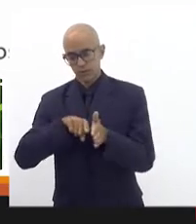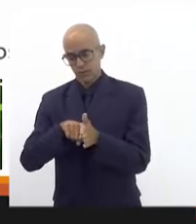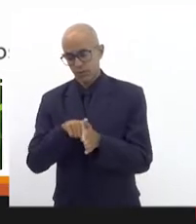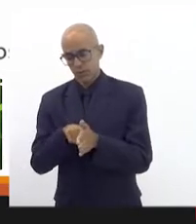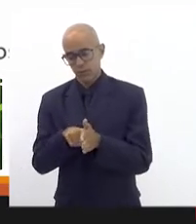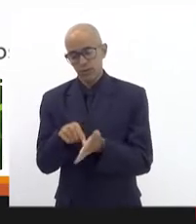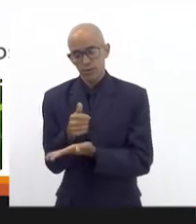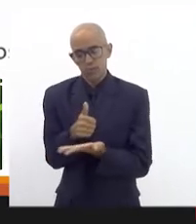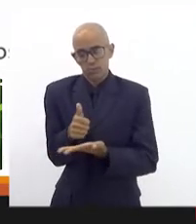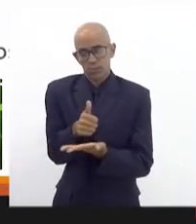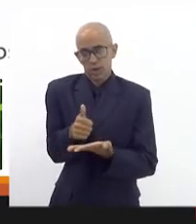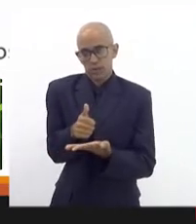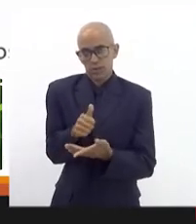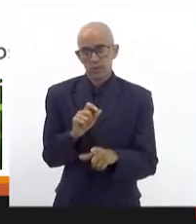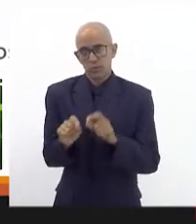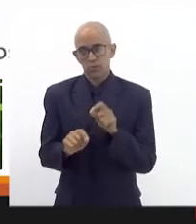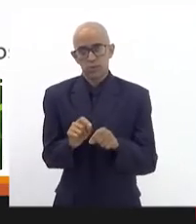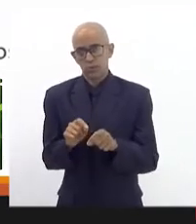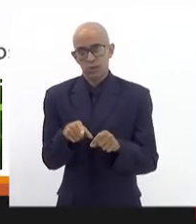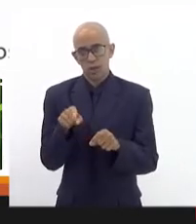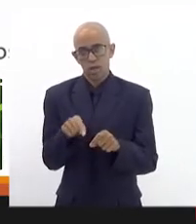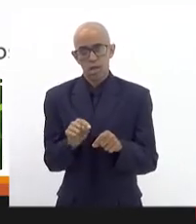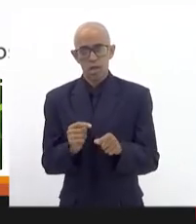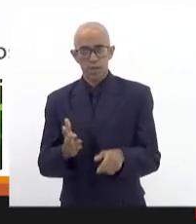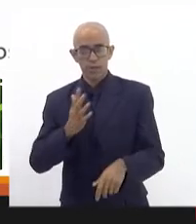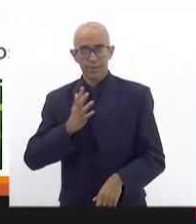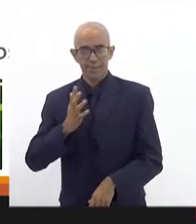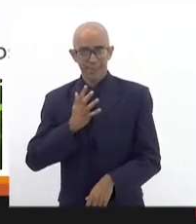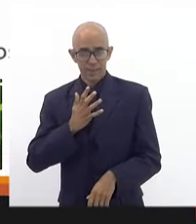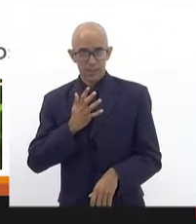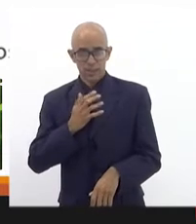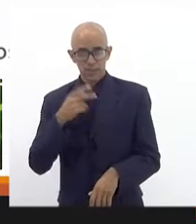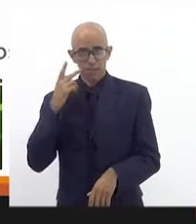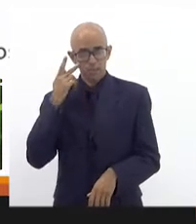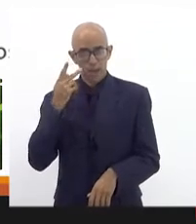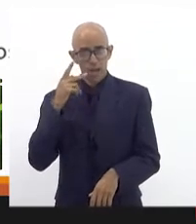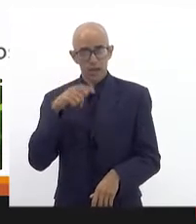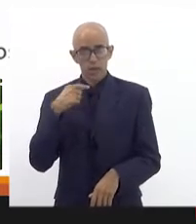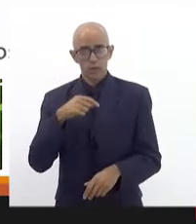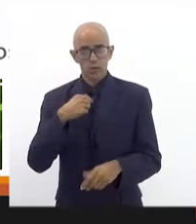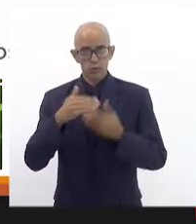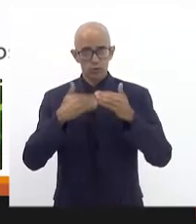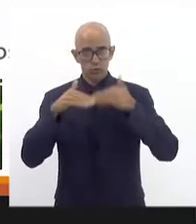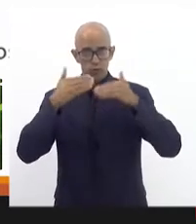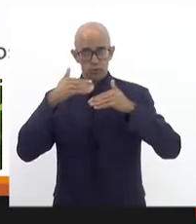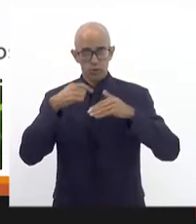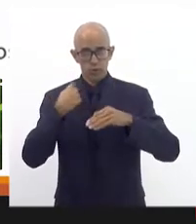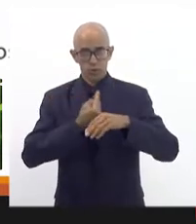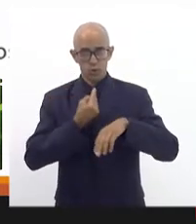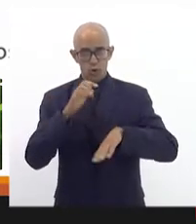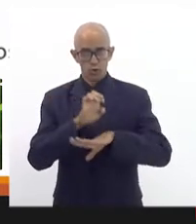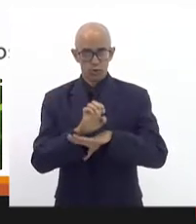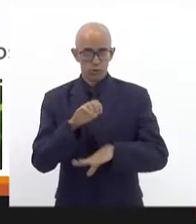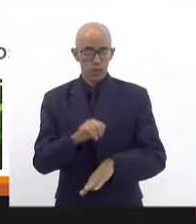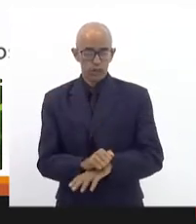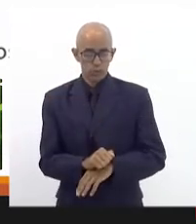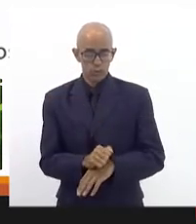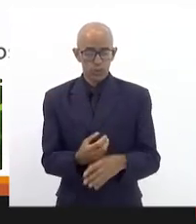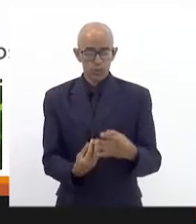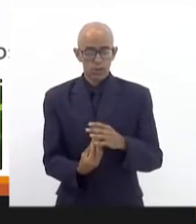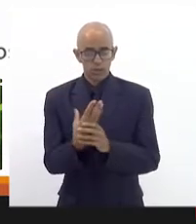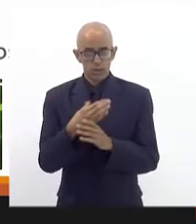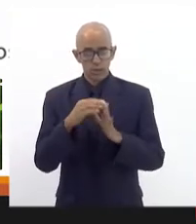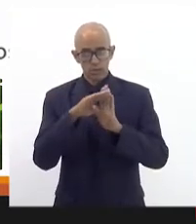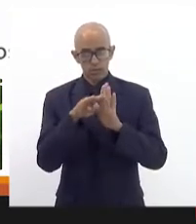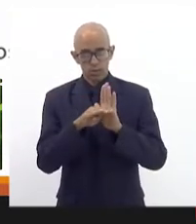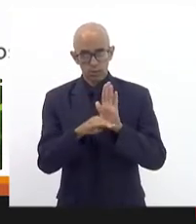básicas em riqueza, de fato, para o desenvolvimento do Estado. Então, ele cria esse programa de compras